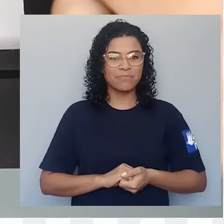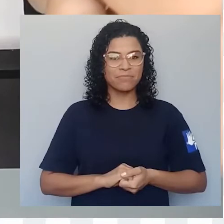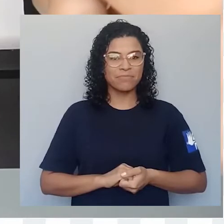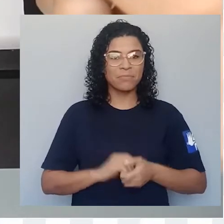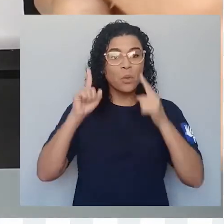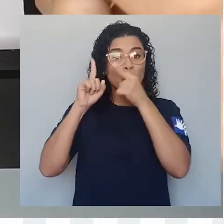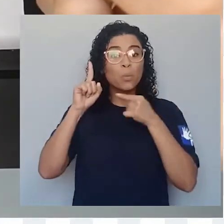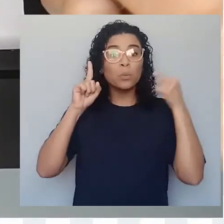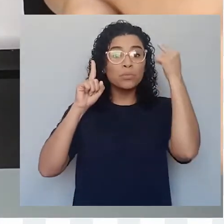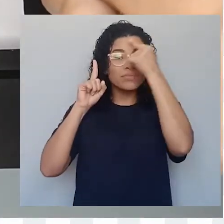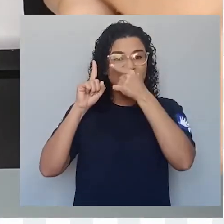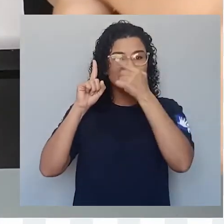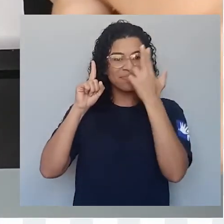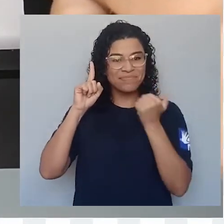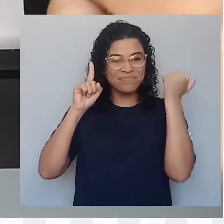Um rostinho,